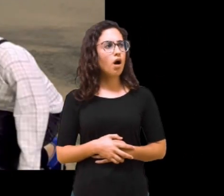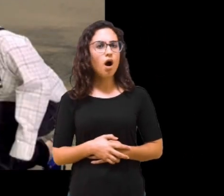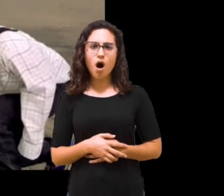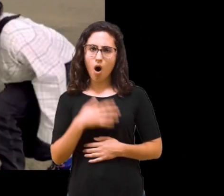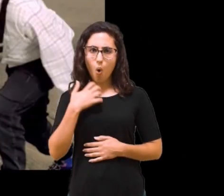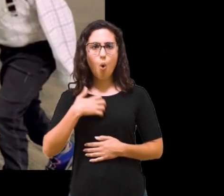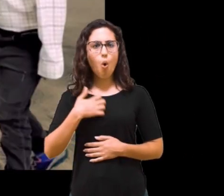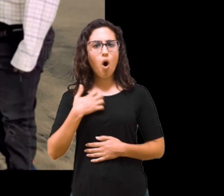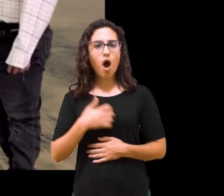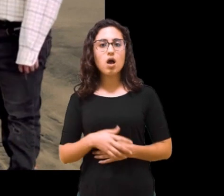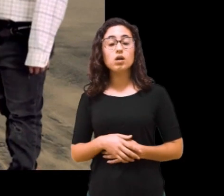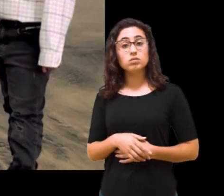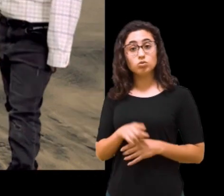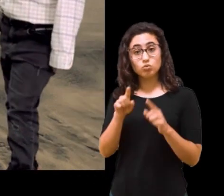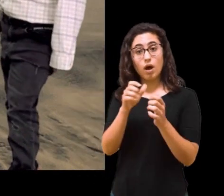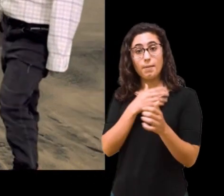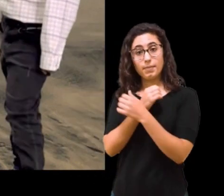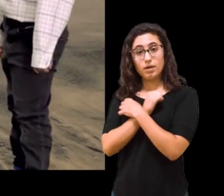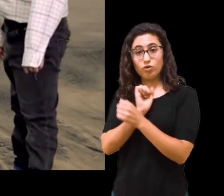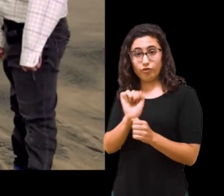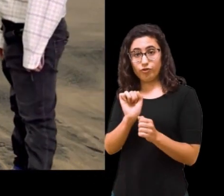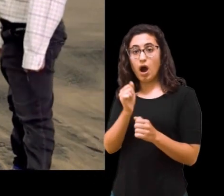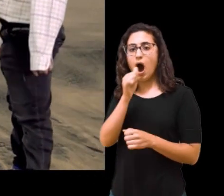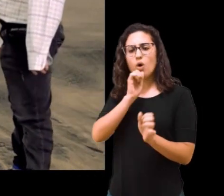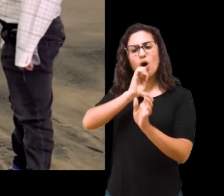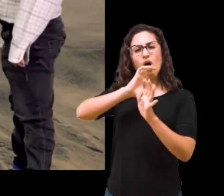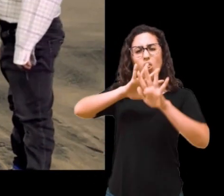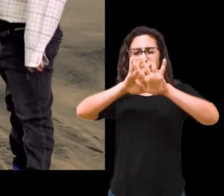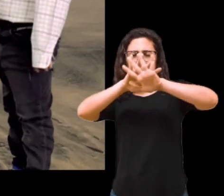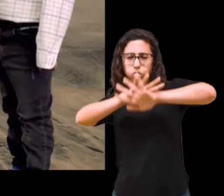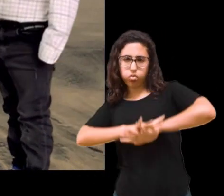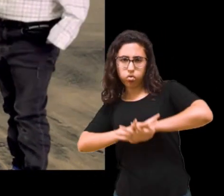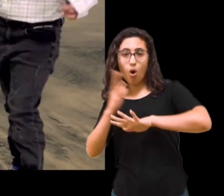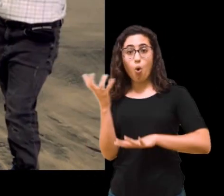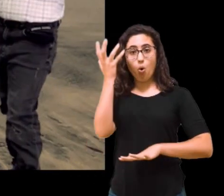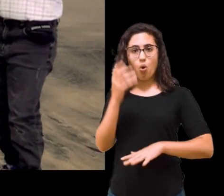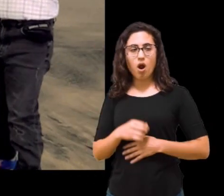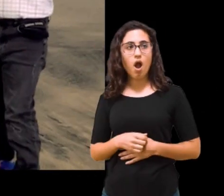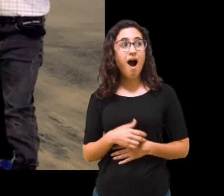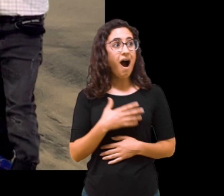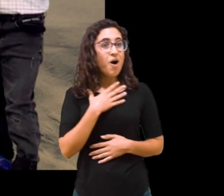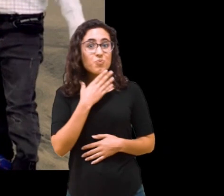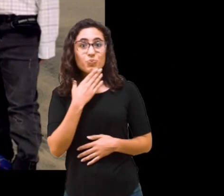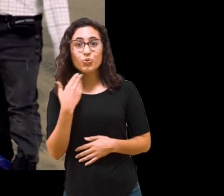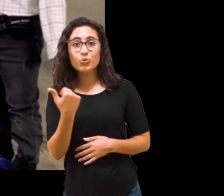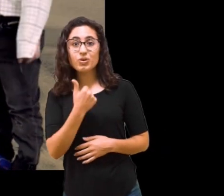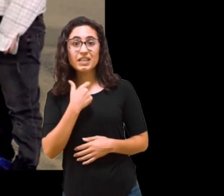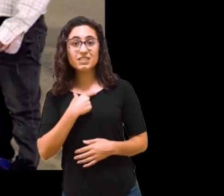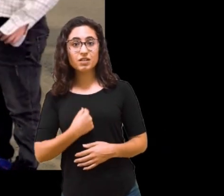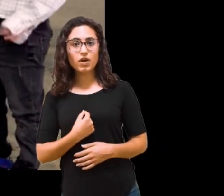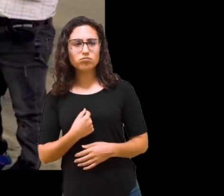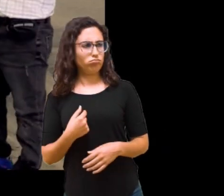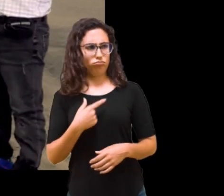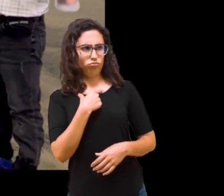das Águas Turvas. Que bonito, Serafim! Não me trates por Serafim. Sou o Duque das Águas Claras. E eu,